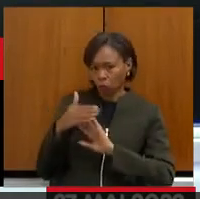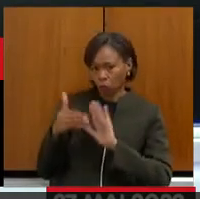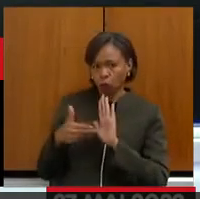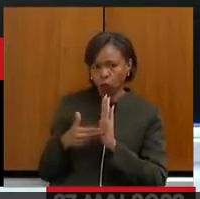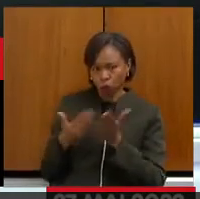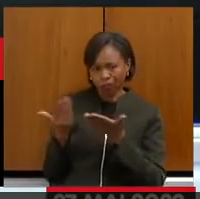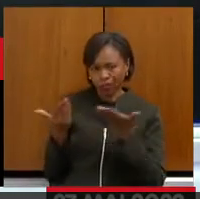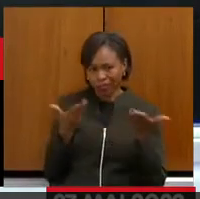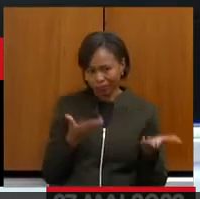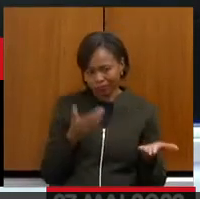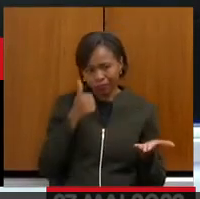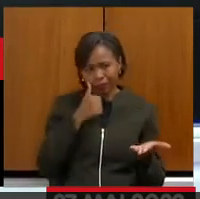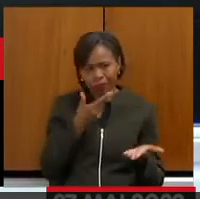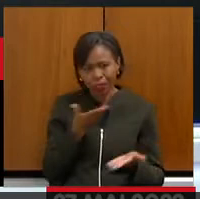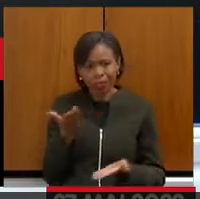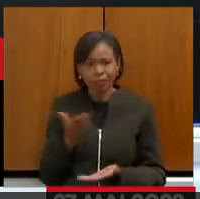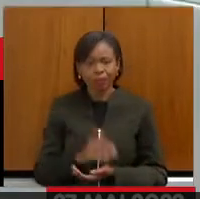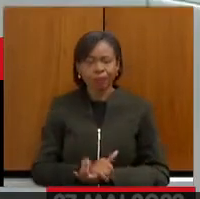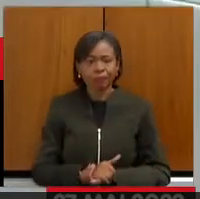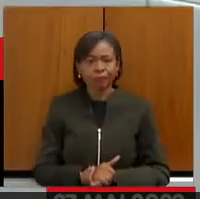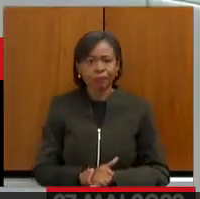todas as mulheres aqui presente